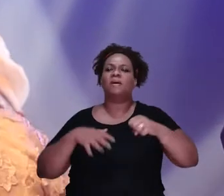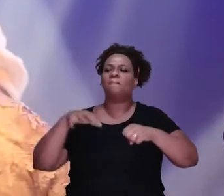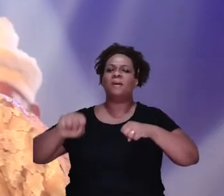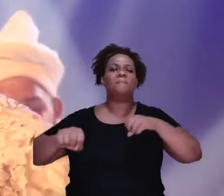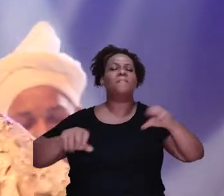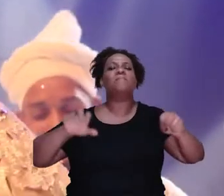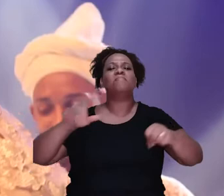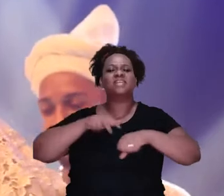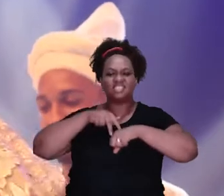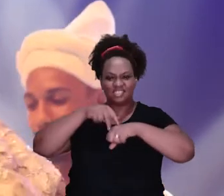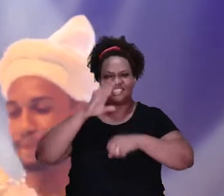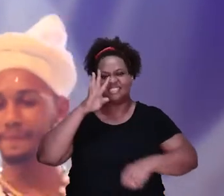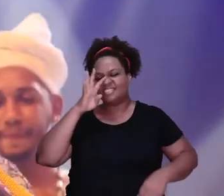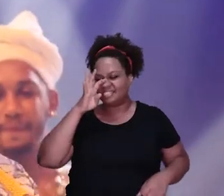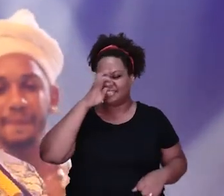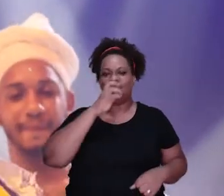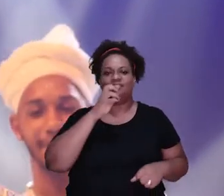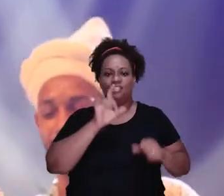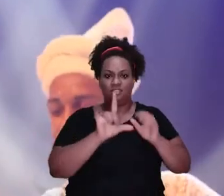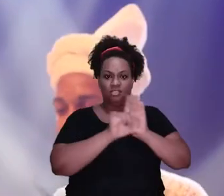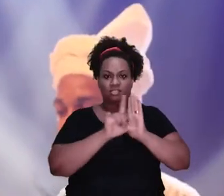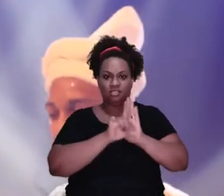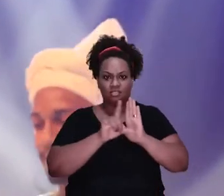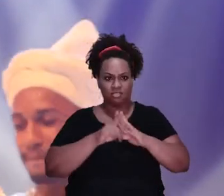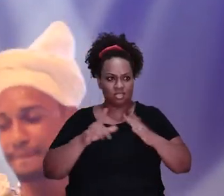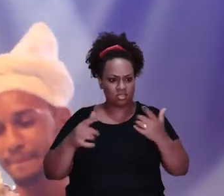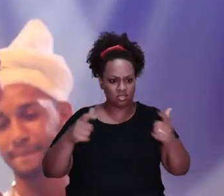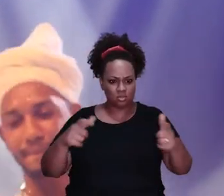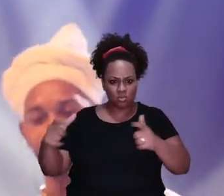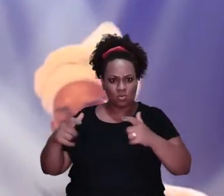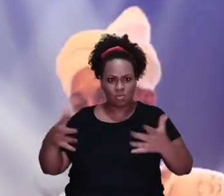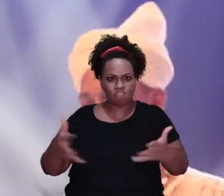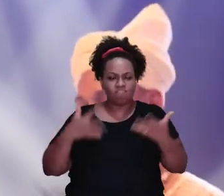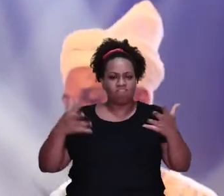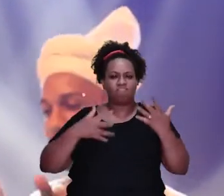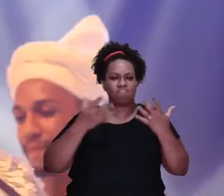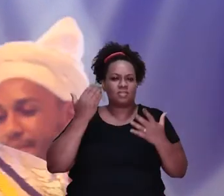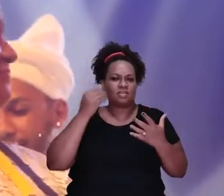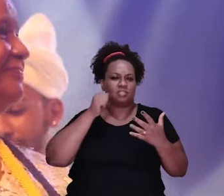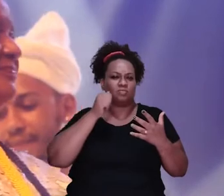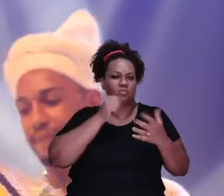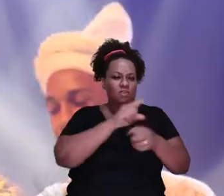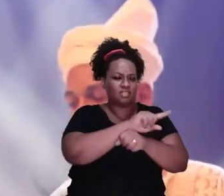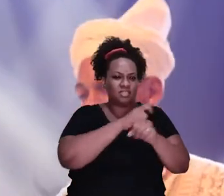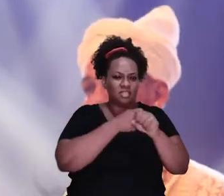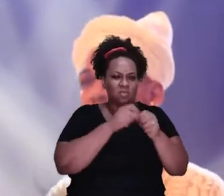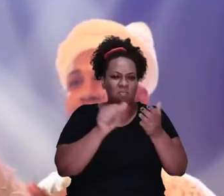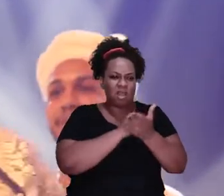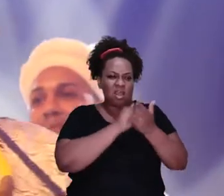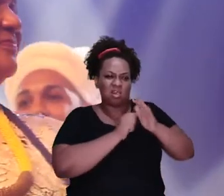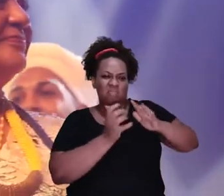que a gente ocupe que a gente resista E essas leis que só aumenta nossos espaços que as mulheres que uma bola que foram apagadas